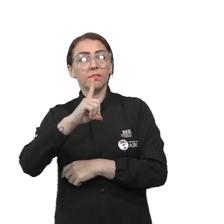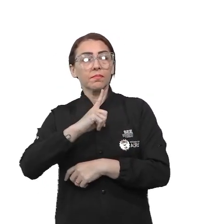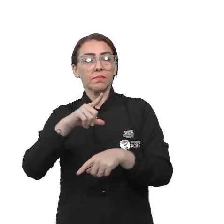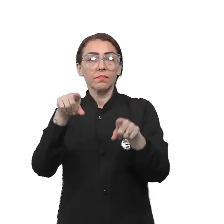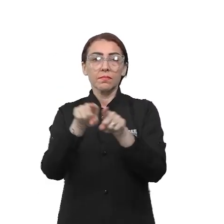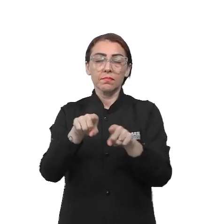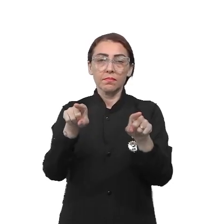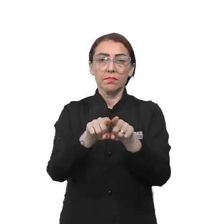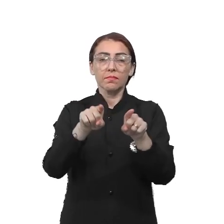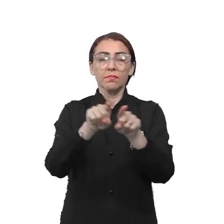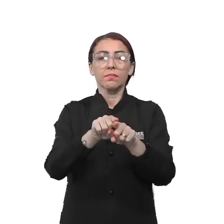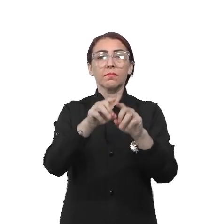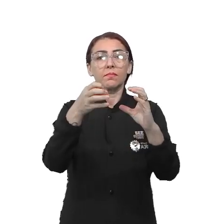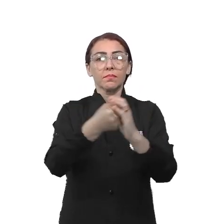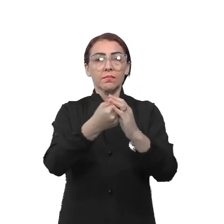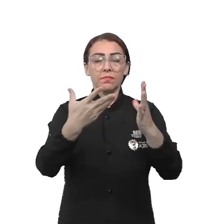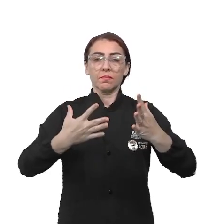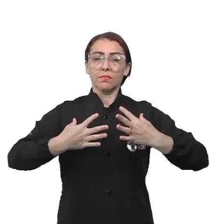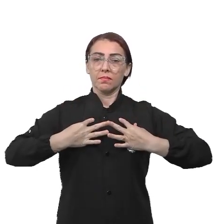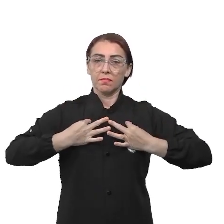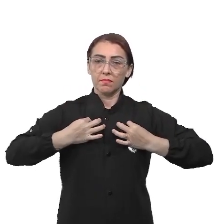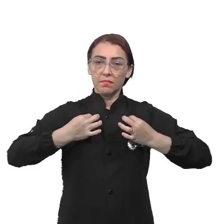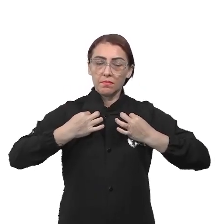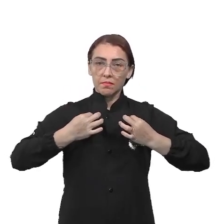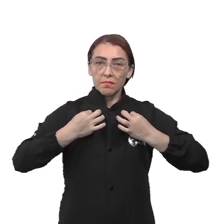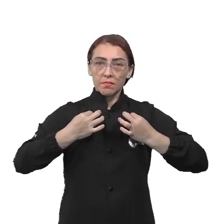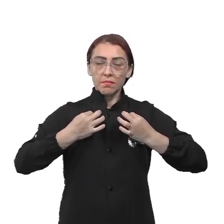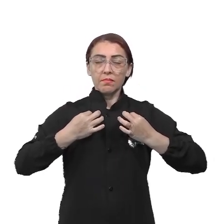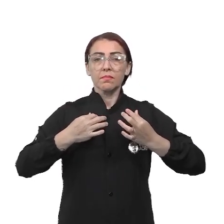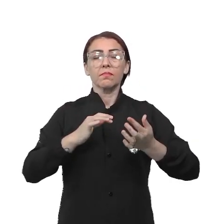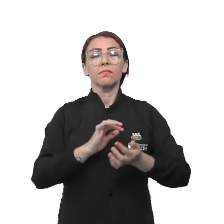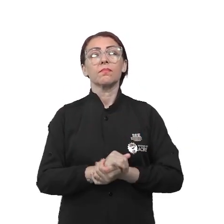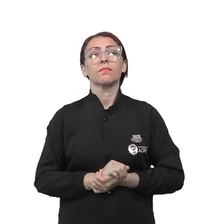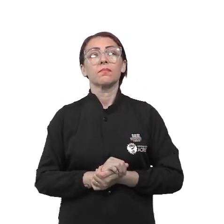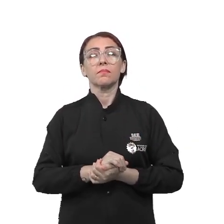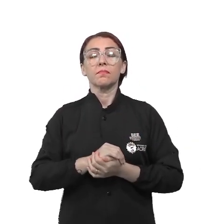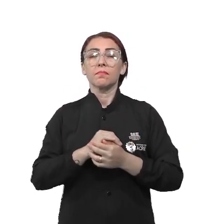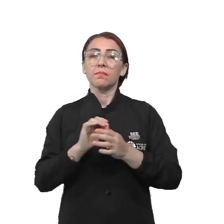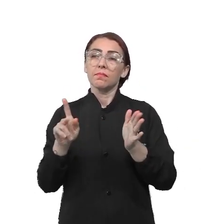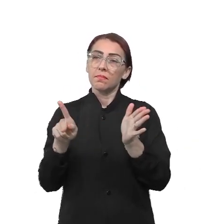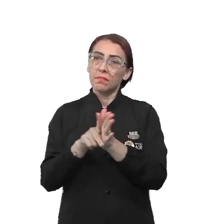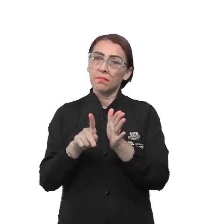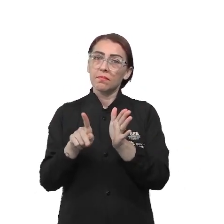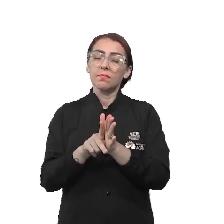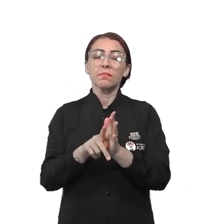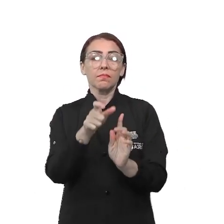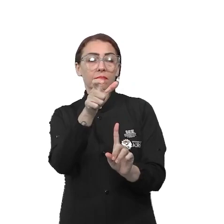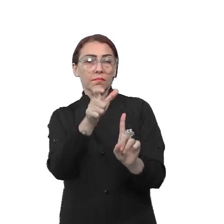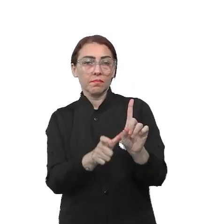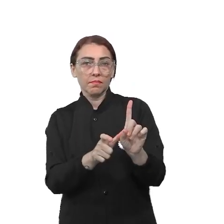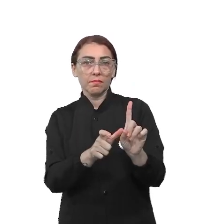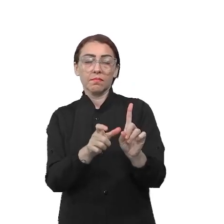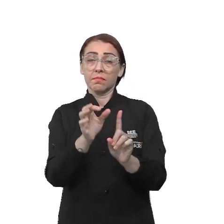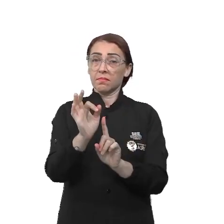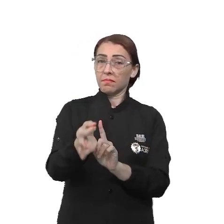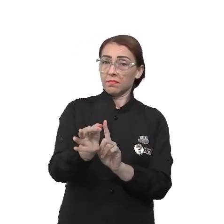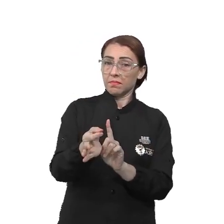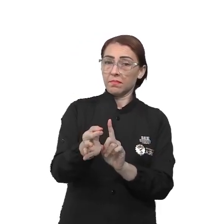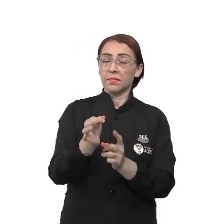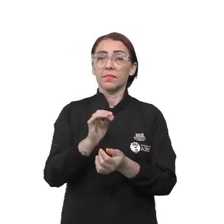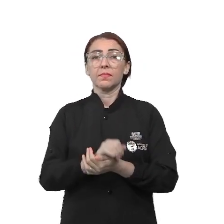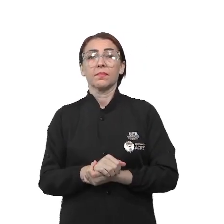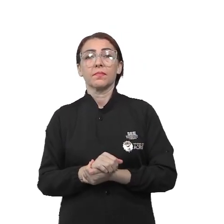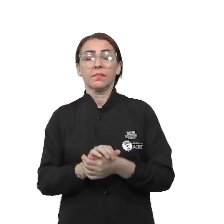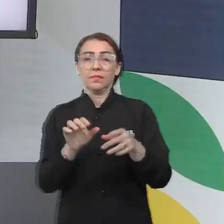também a caracterização da roupa. Então, essas roupas, elas eram específicas desses personagens, certo?